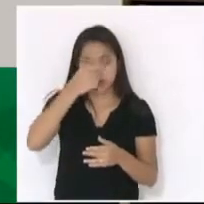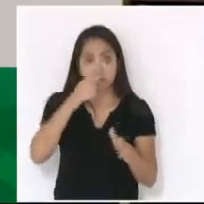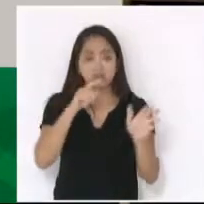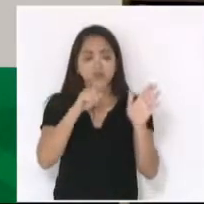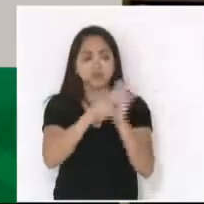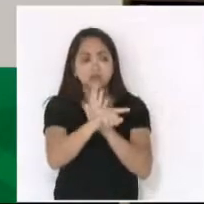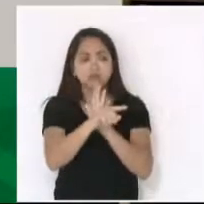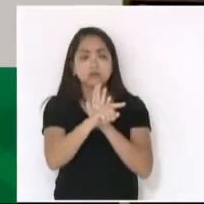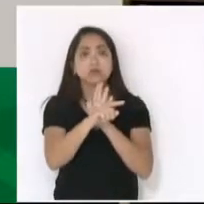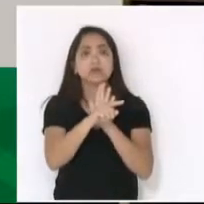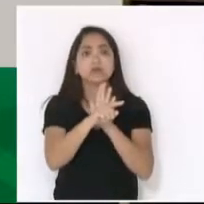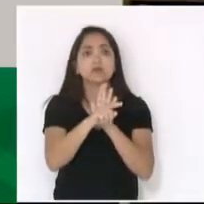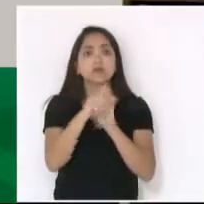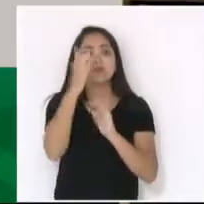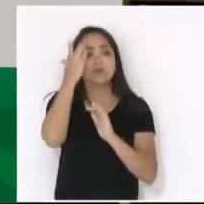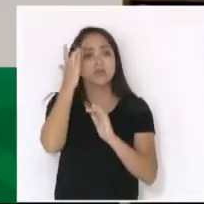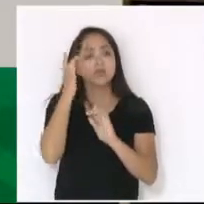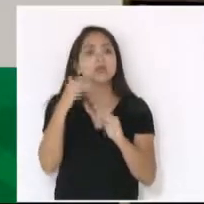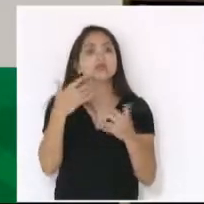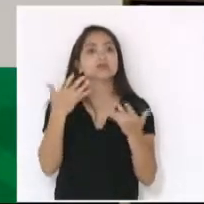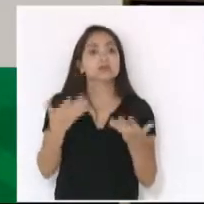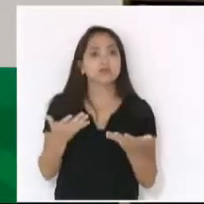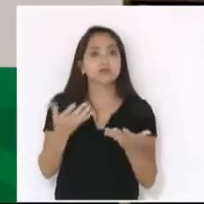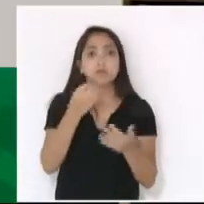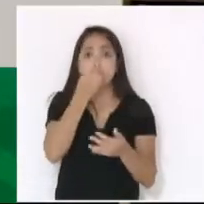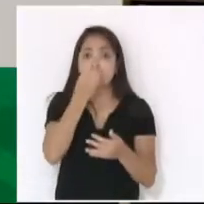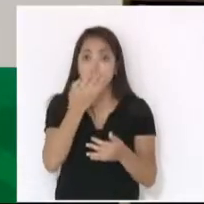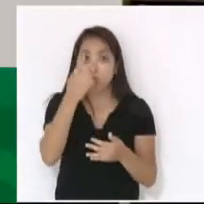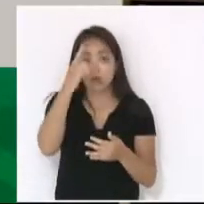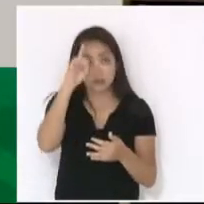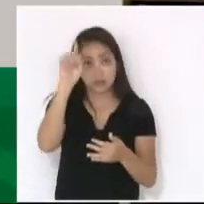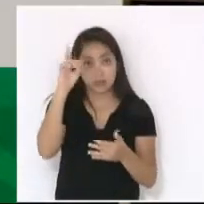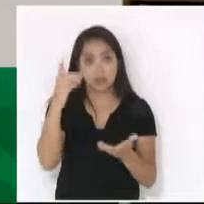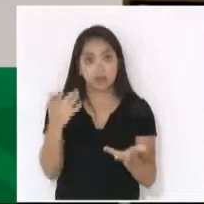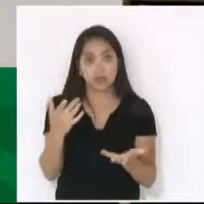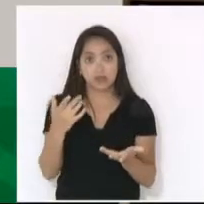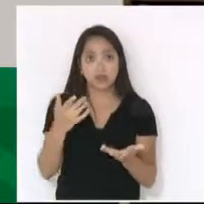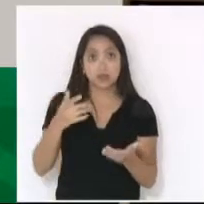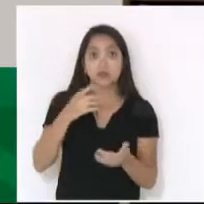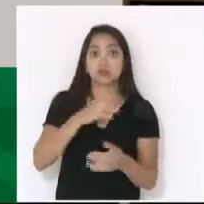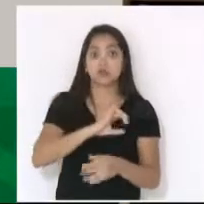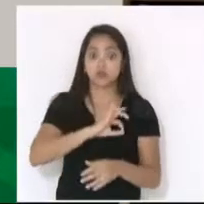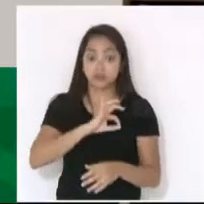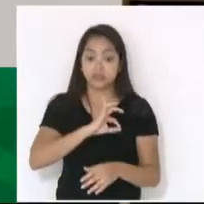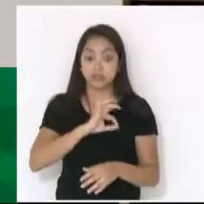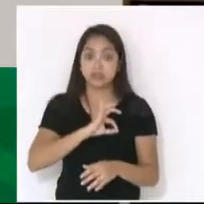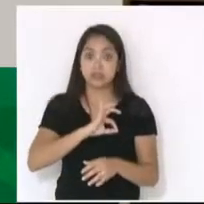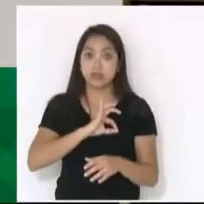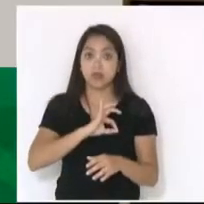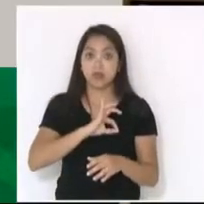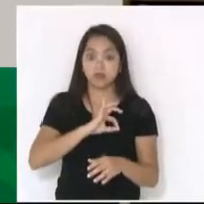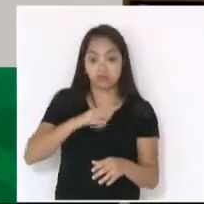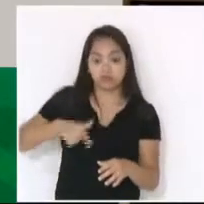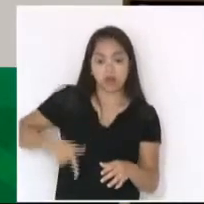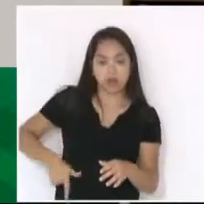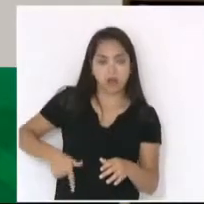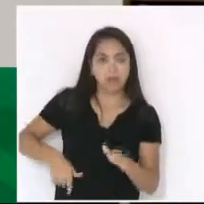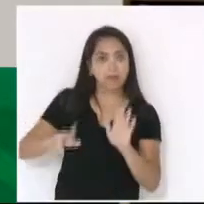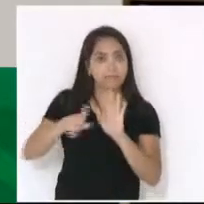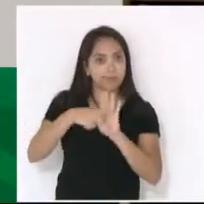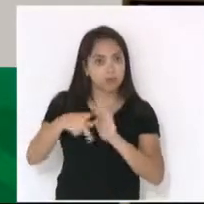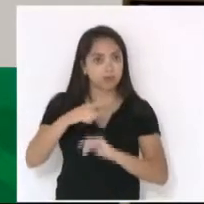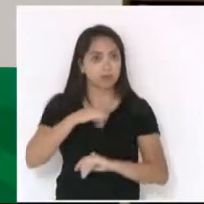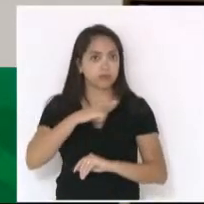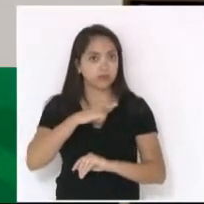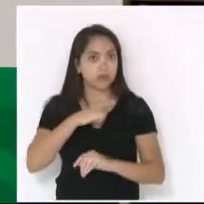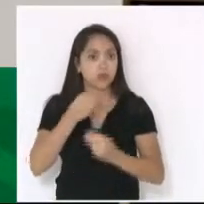perguntei quando o relação que achava achou boa ideia do policial levar sua arma e não ficar preocupado com como é que eu vou